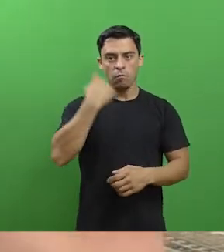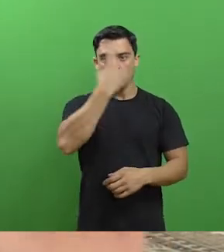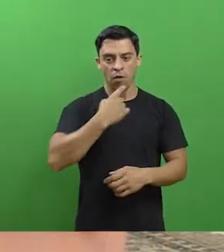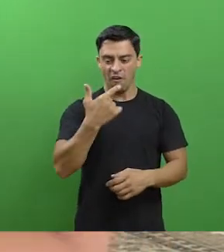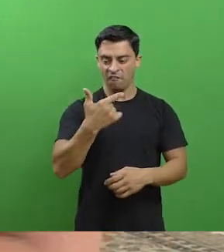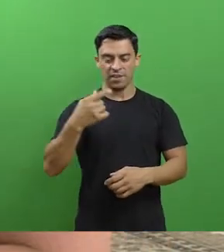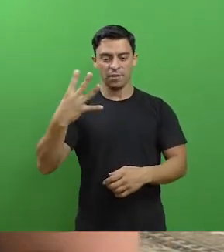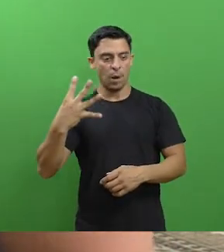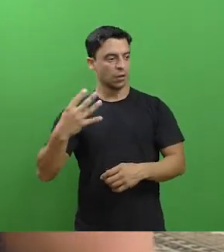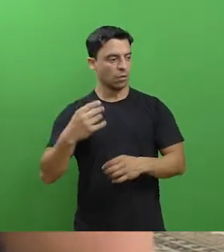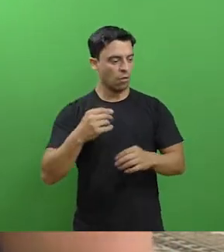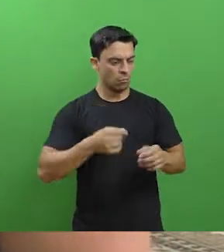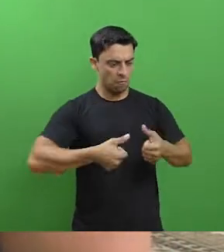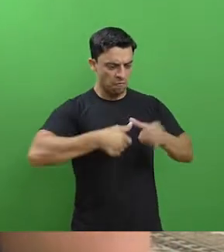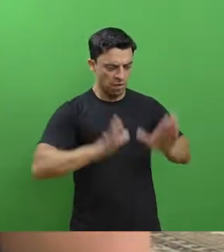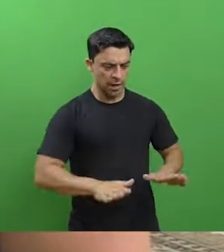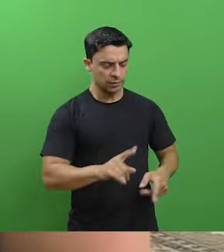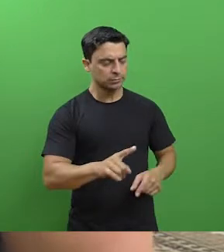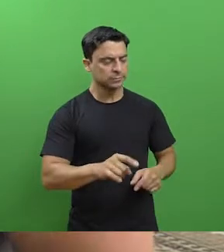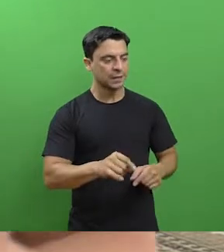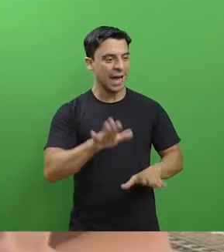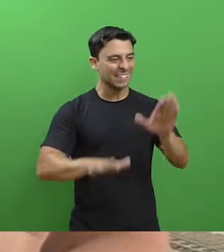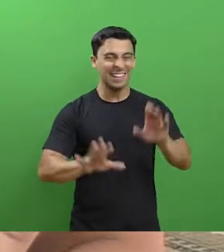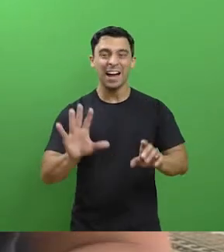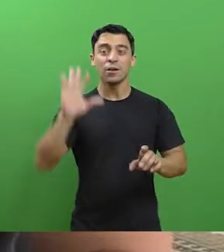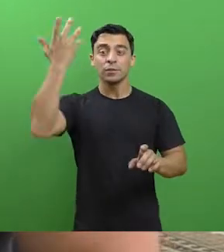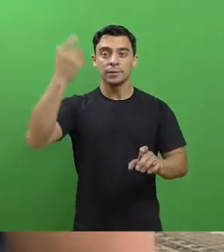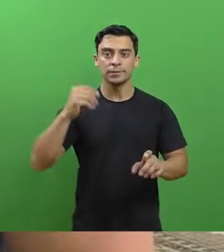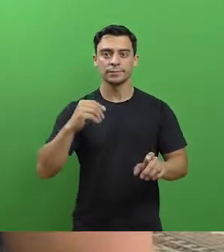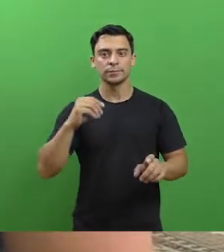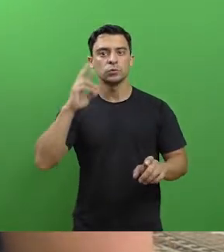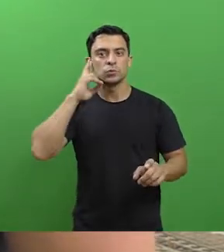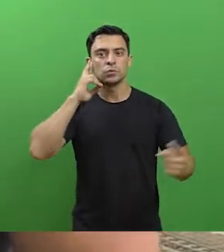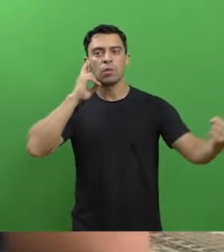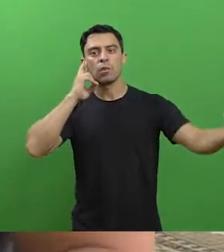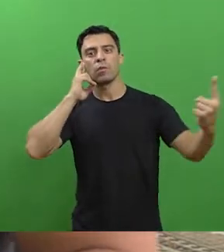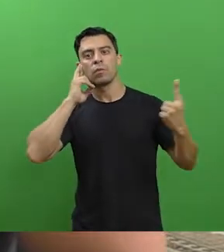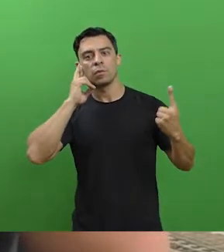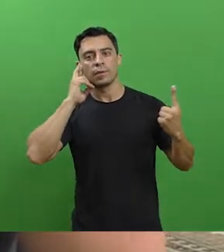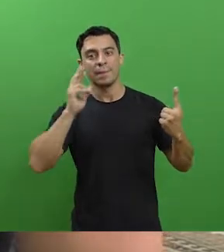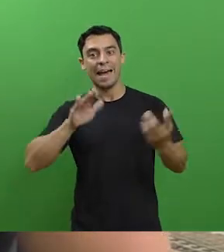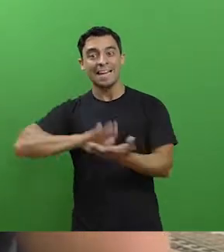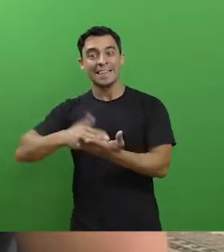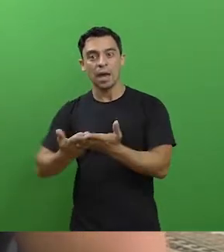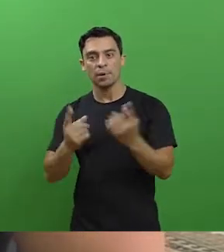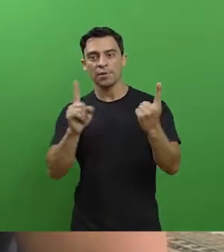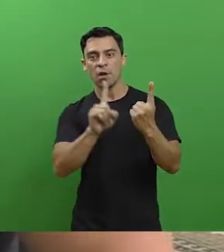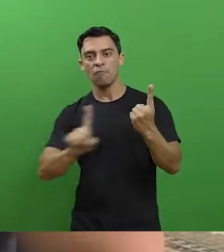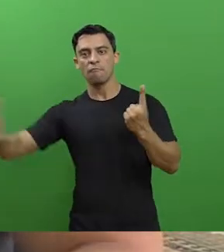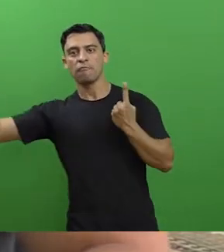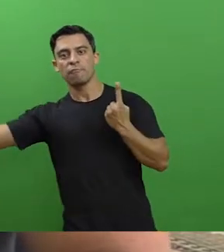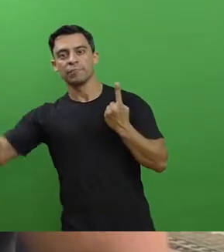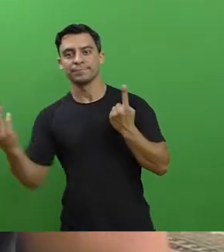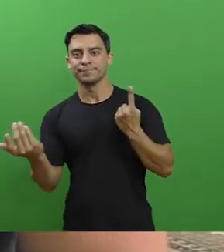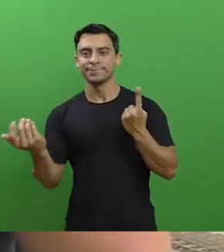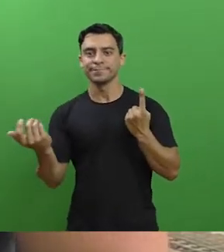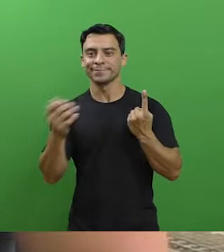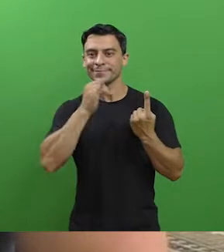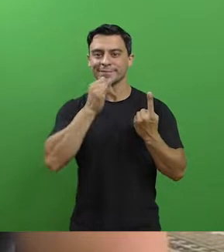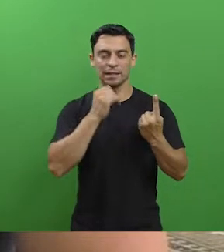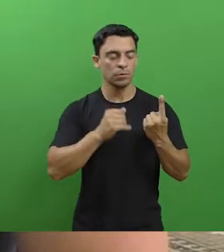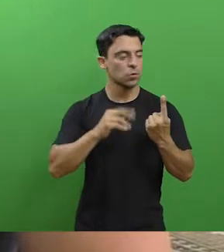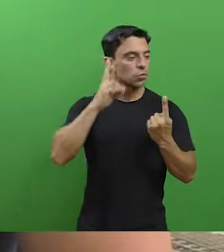imprevisto dele vir numa hora que não tem o intérprete, e daí ele quer pedir alguma coisa, uma coisa simples, ele quer pedir um documento só,